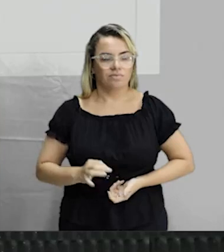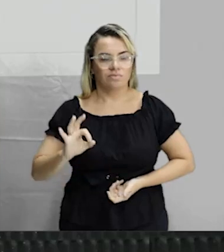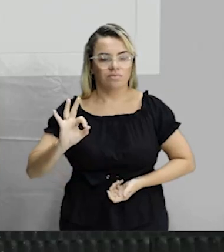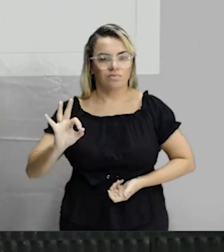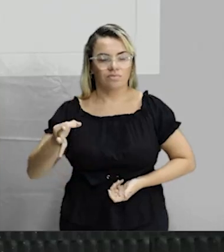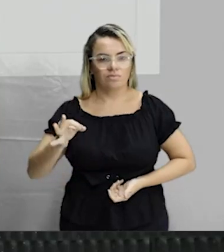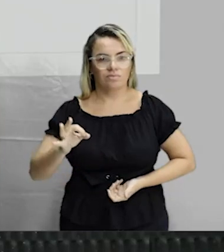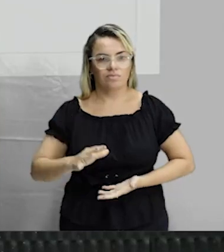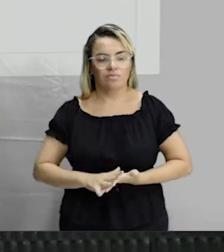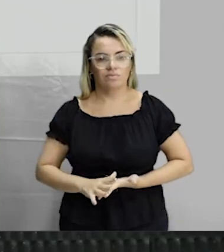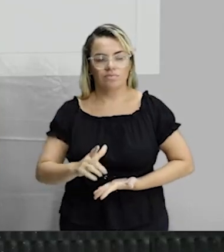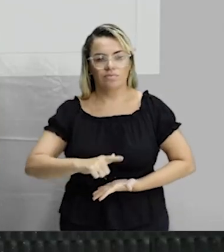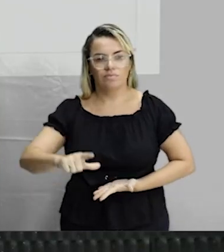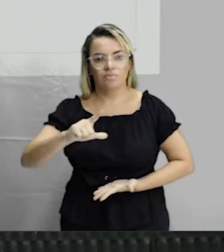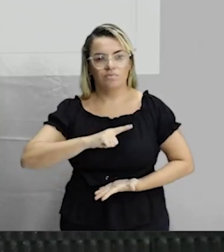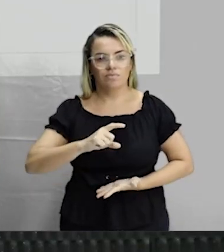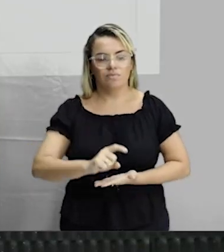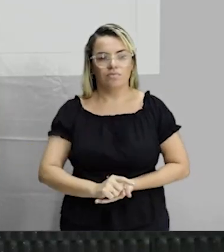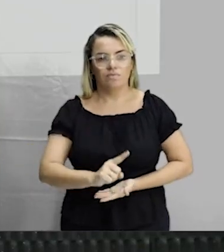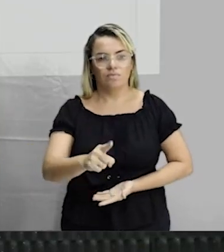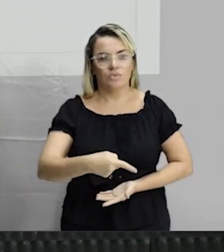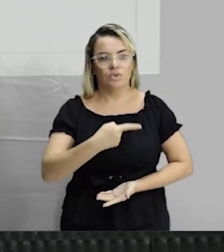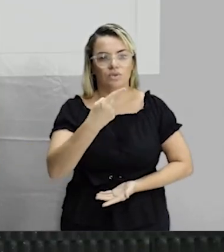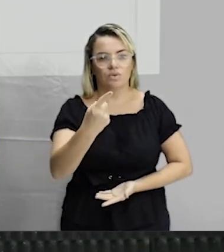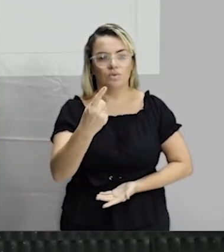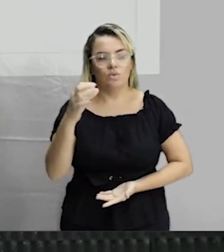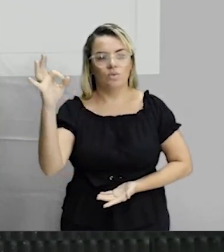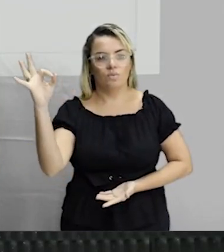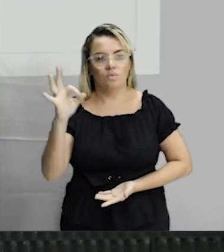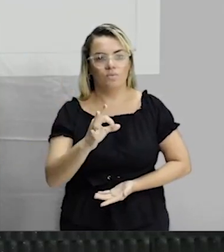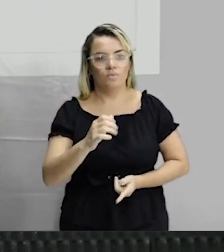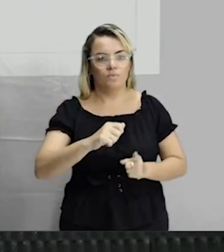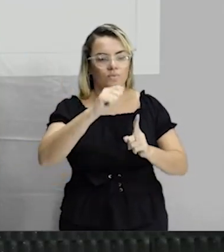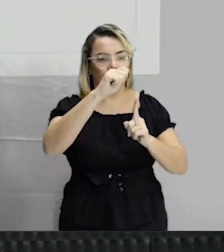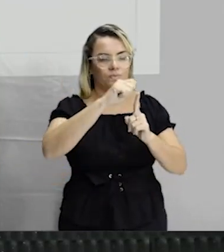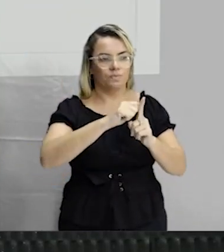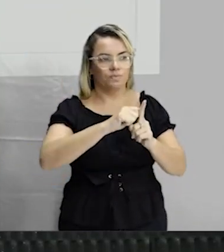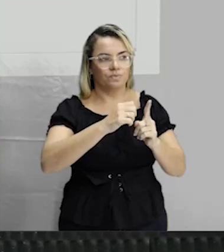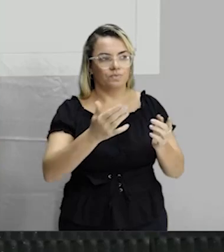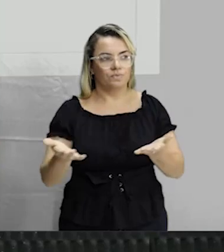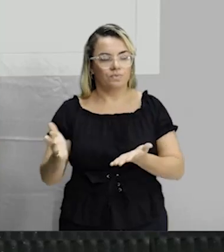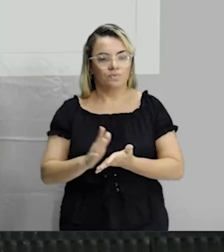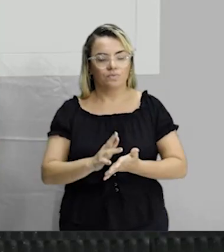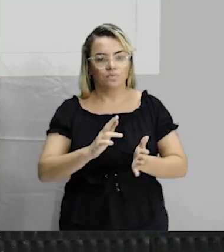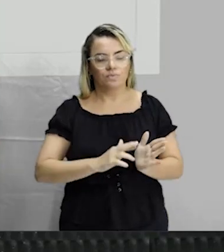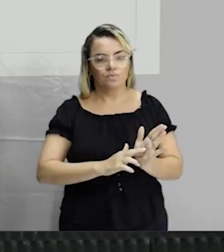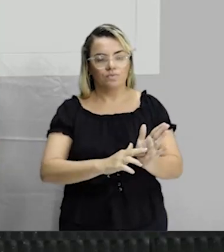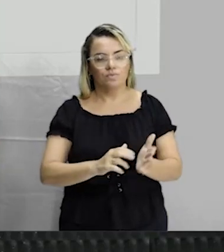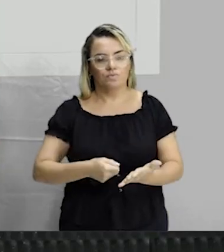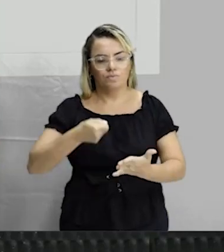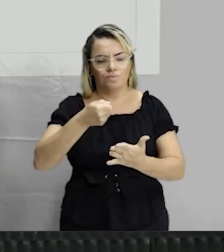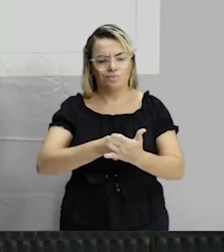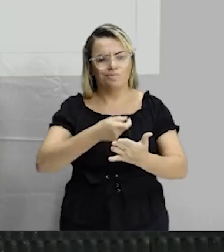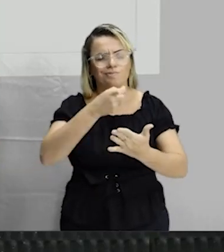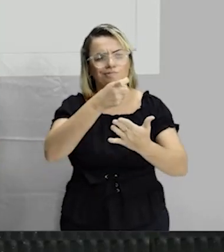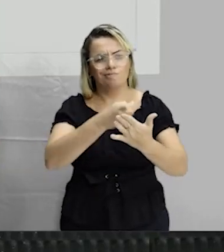Certo? Aí eu tenho esse 1% ao mês. Esse 1% ao mês representa a minha taxa de